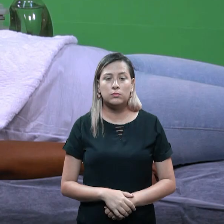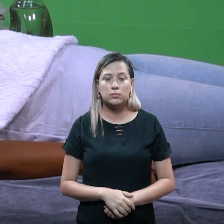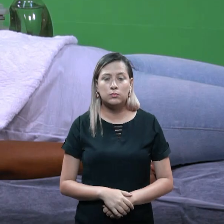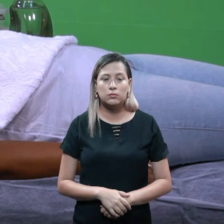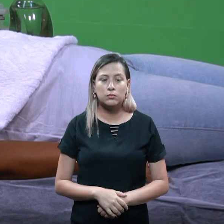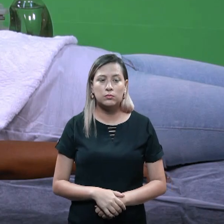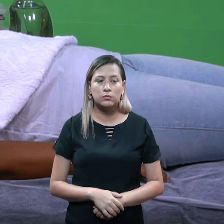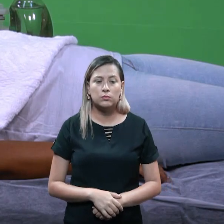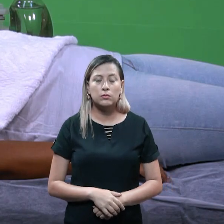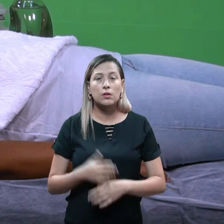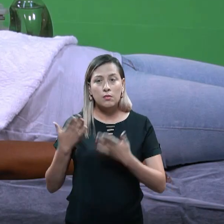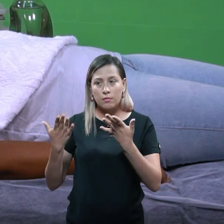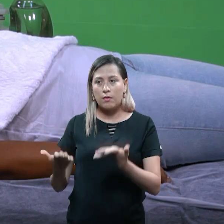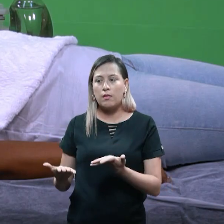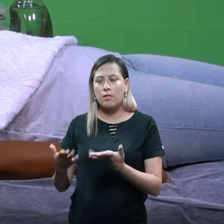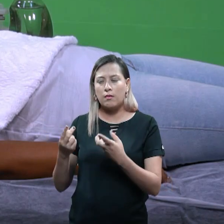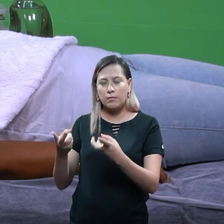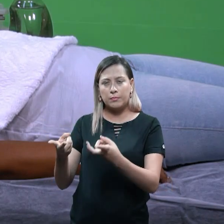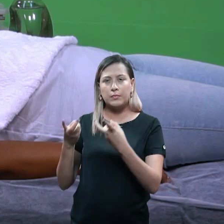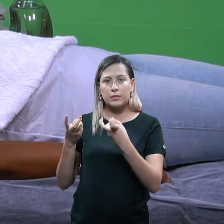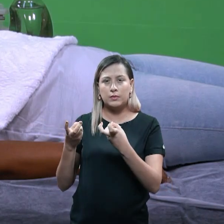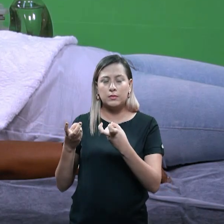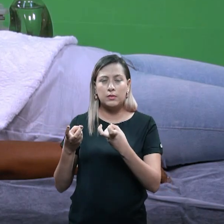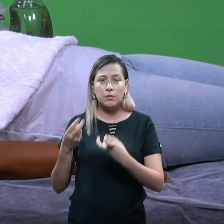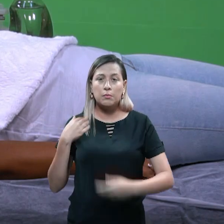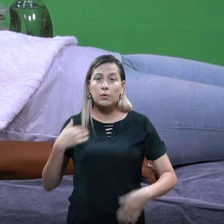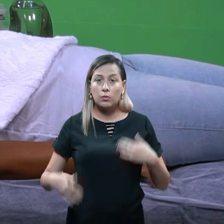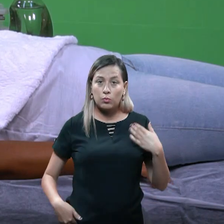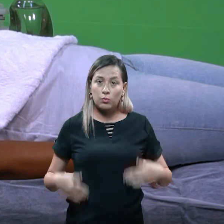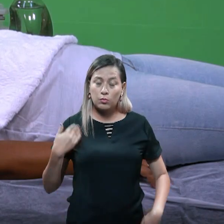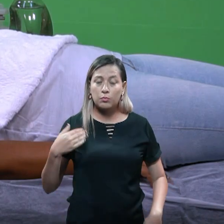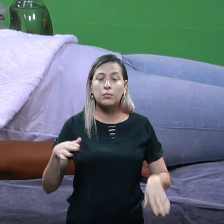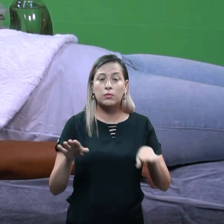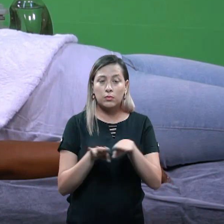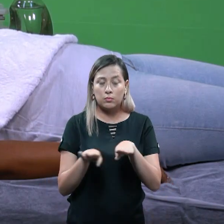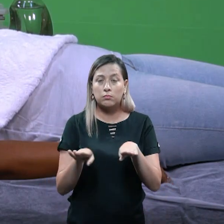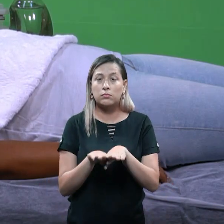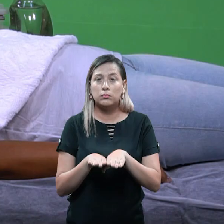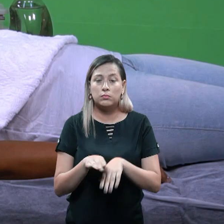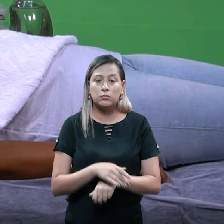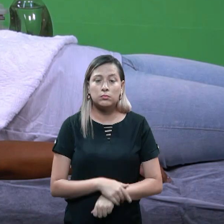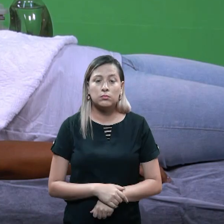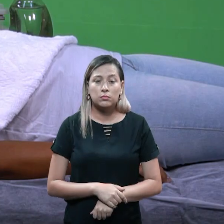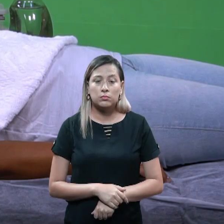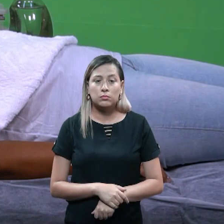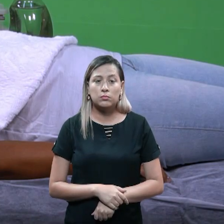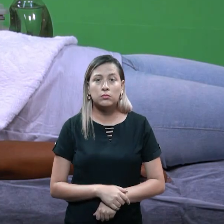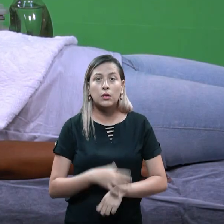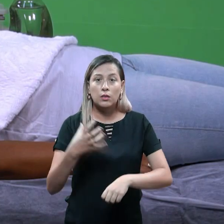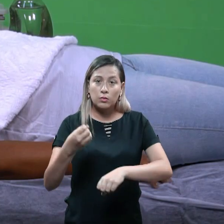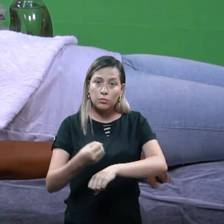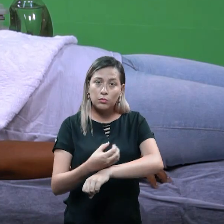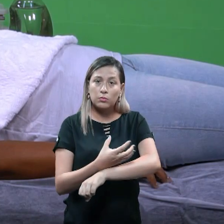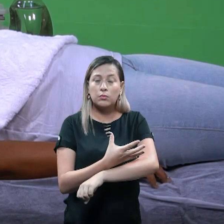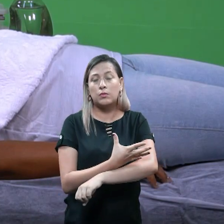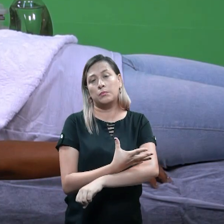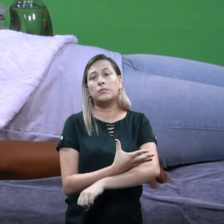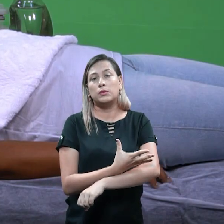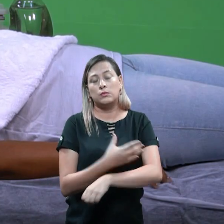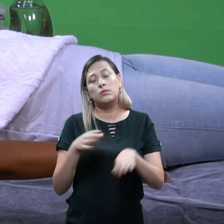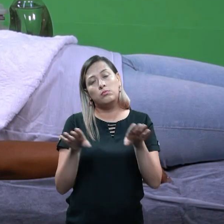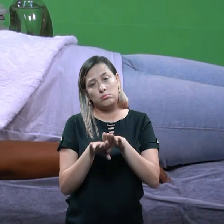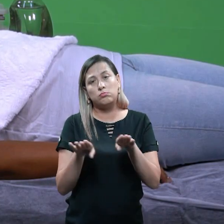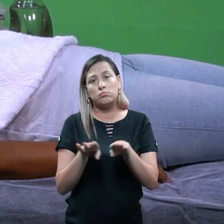uma avaliação tanto da parte física, como também do emocional dessa nossa